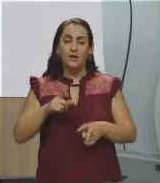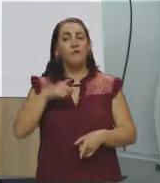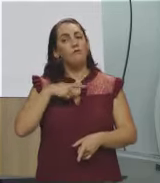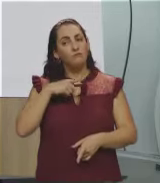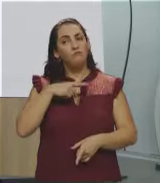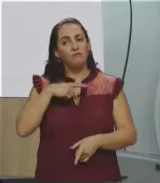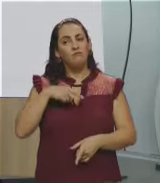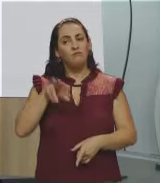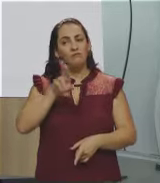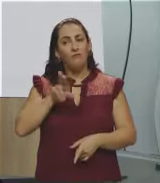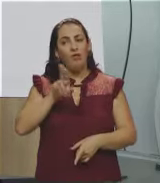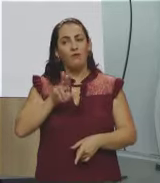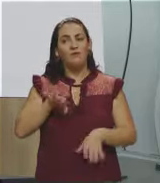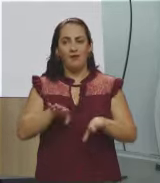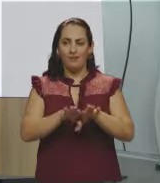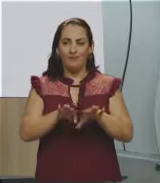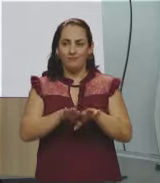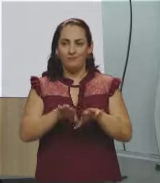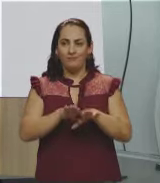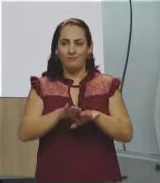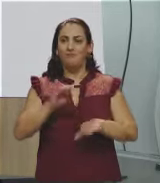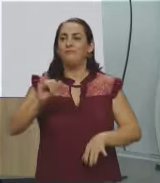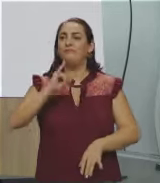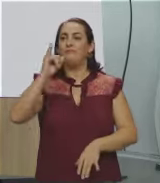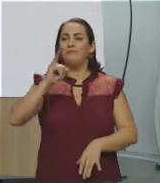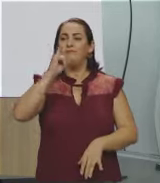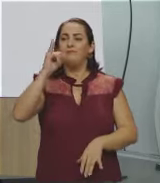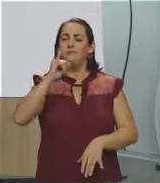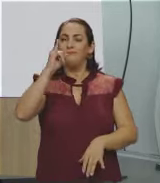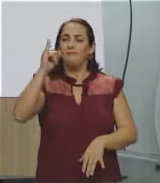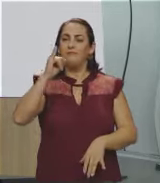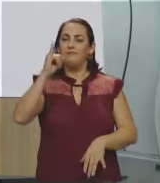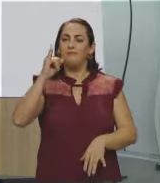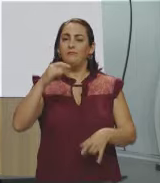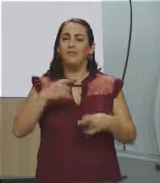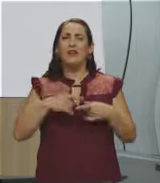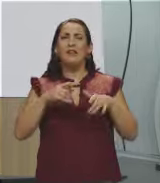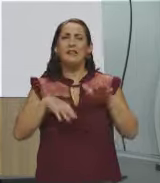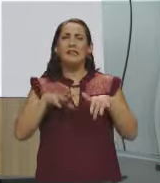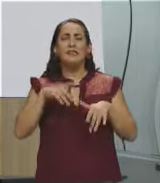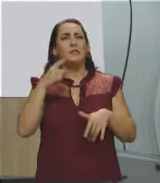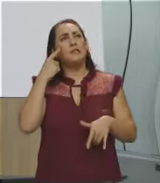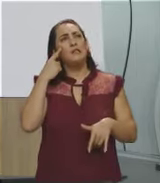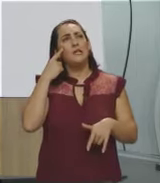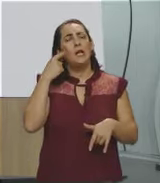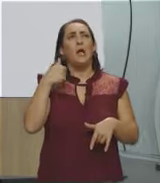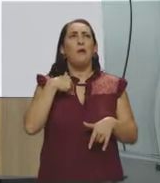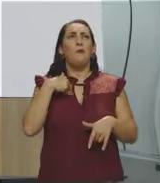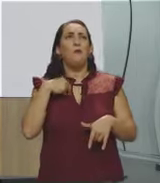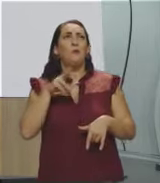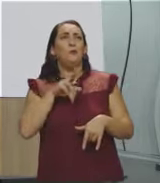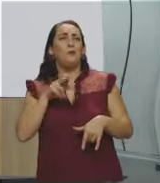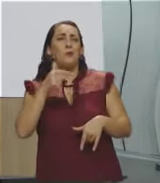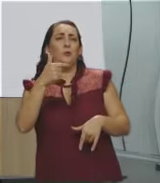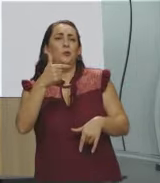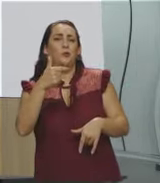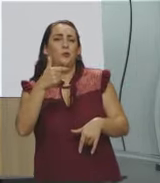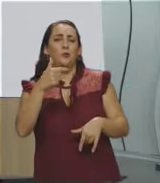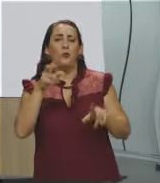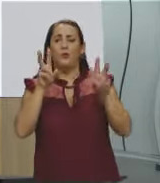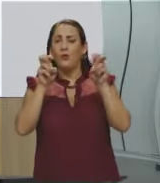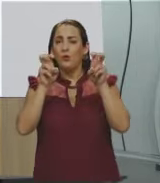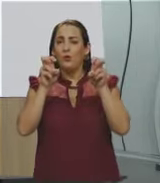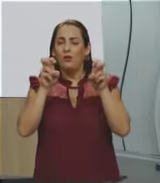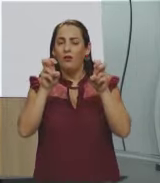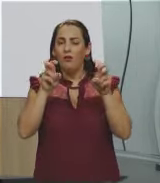lei também. É importante a gente falar isso porque às vezes você pensa, pô, vou ter que usar as duas leis ao mesmo tempo? Não. Vai